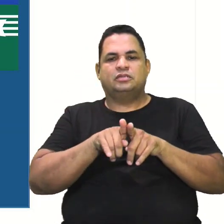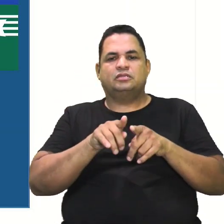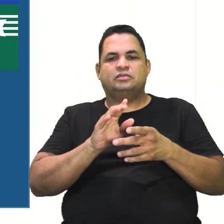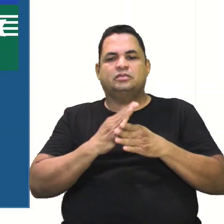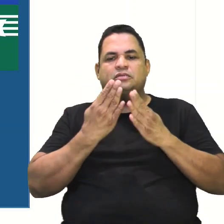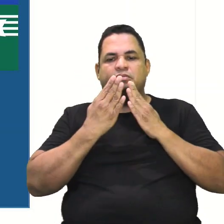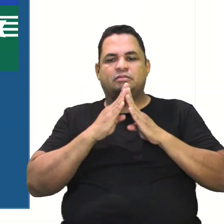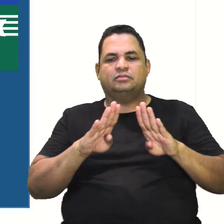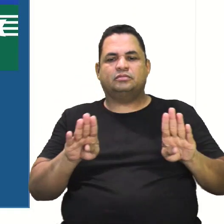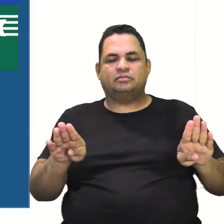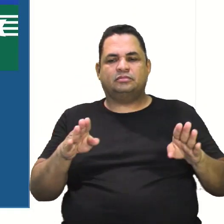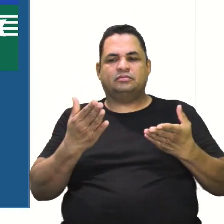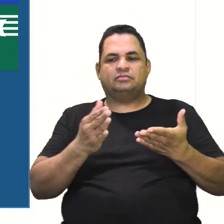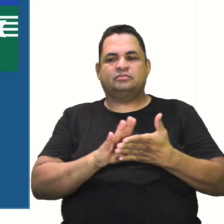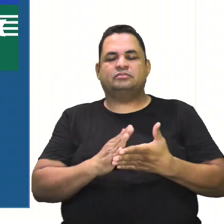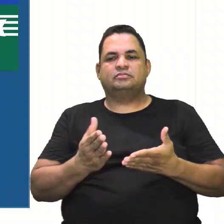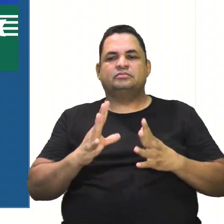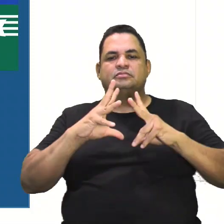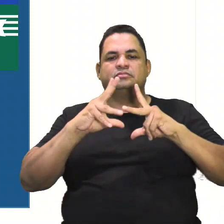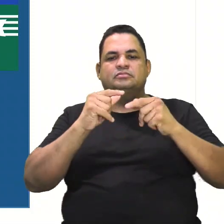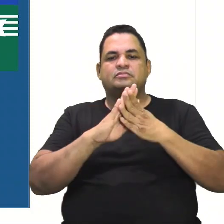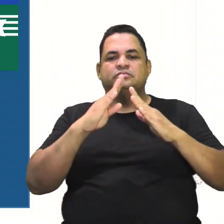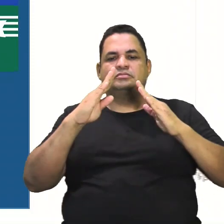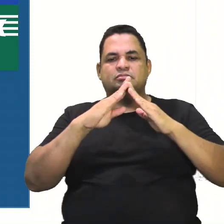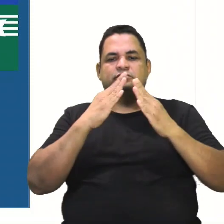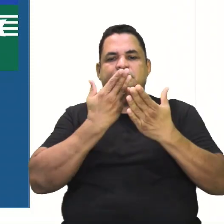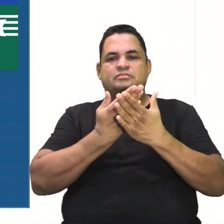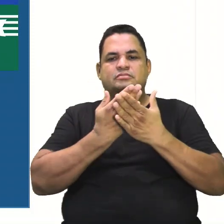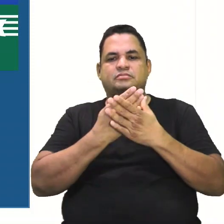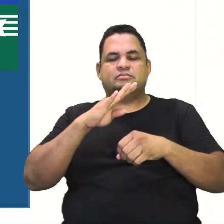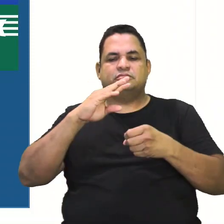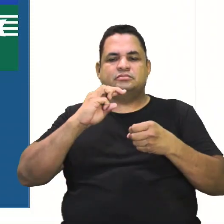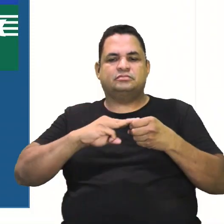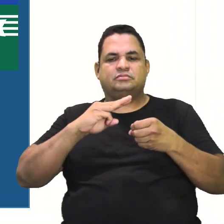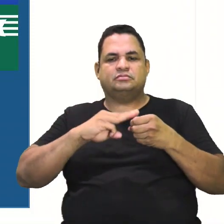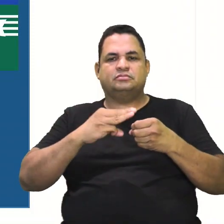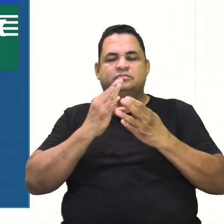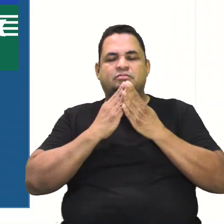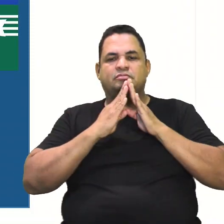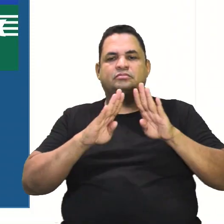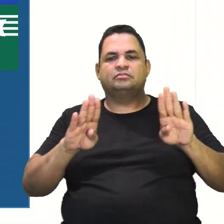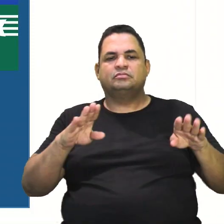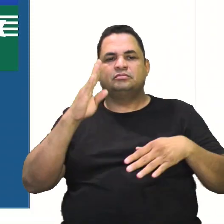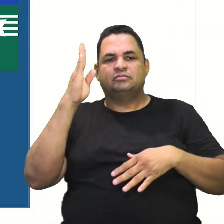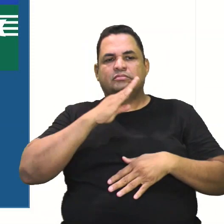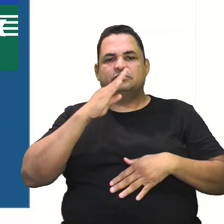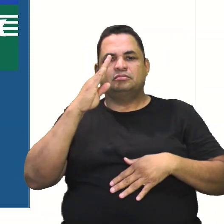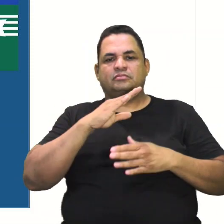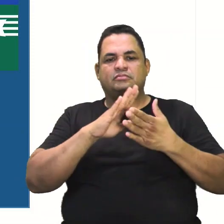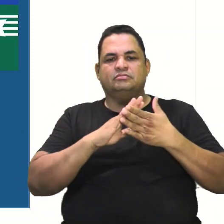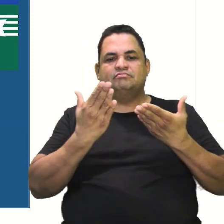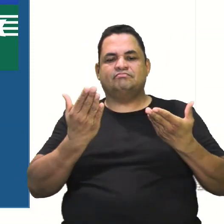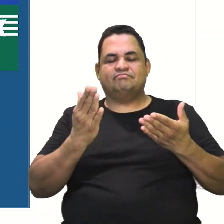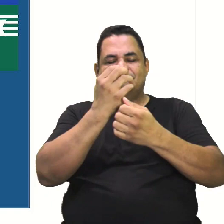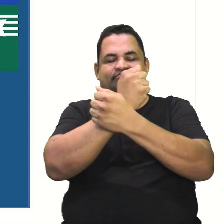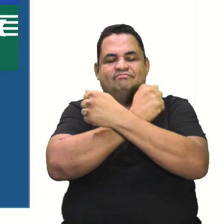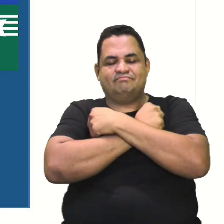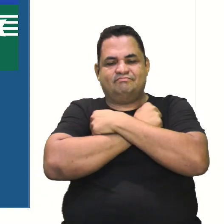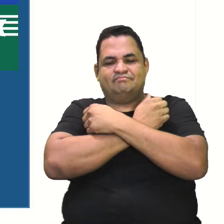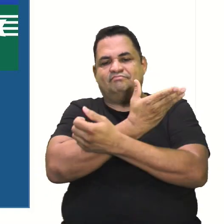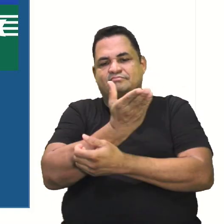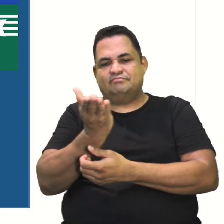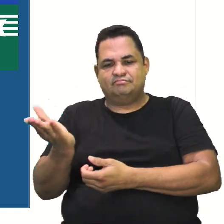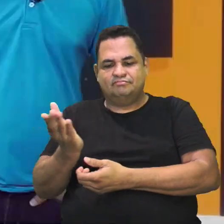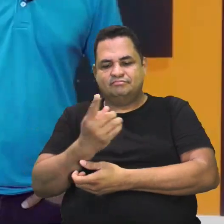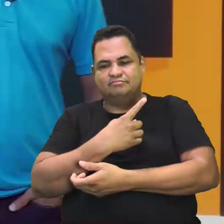CRED Buritis, né, que foi da questão anterior. Então, todas as escolas dos municípios aí, Buritis, Pimenta Bueno, sintam-se abraçados